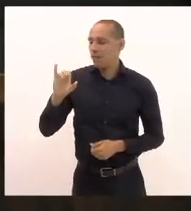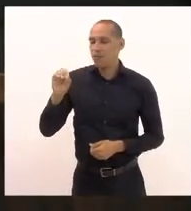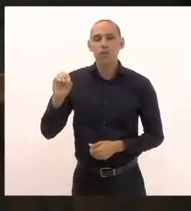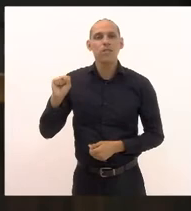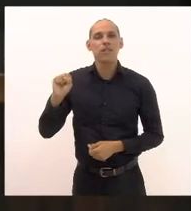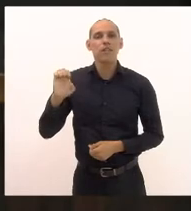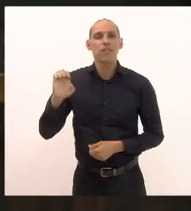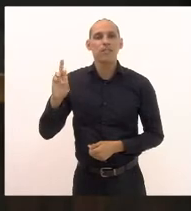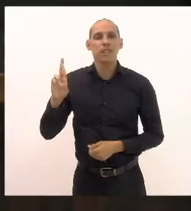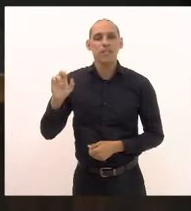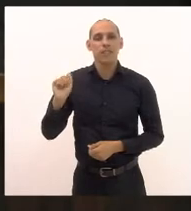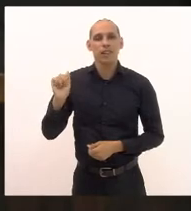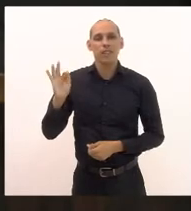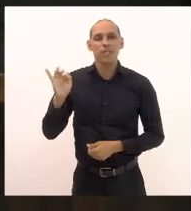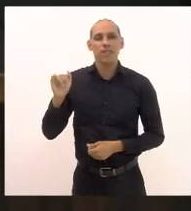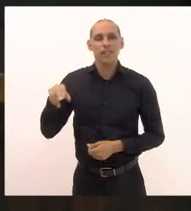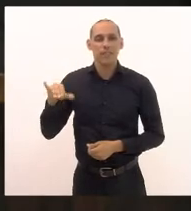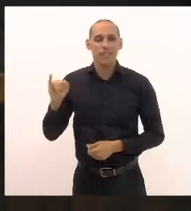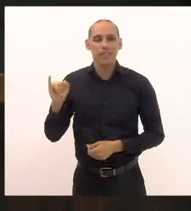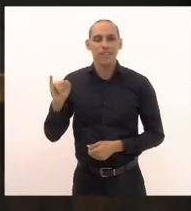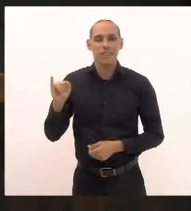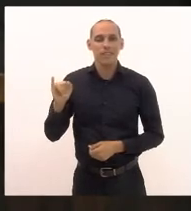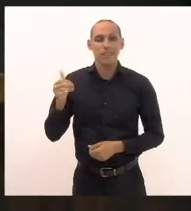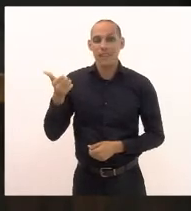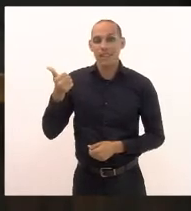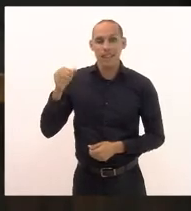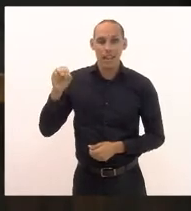Excelência dispõe de 10 minutos no tempo regimental.